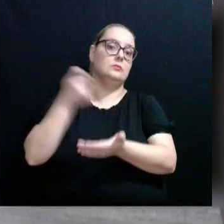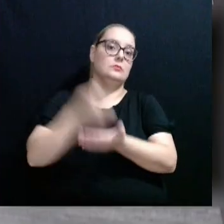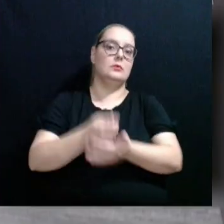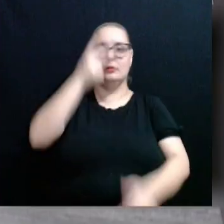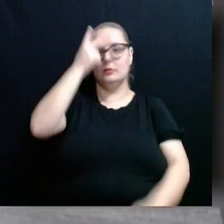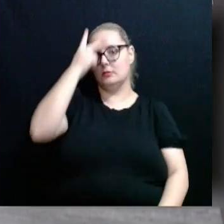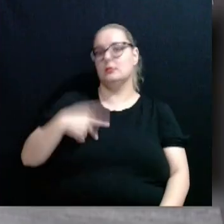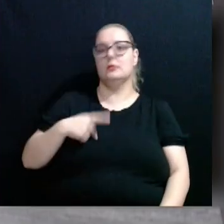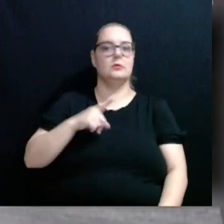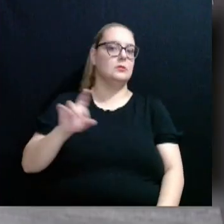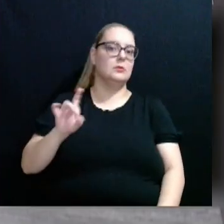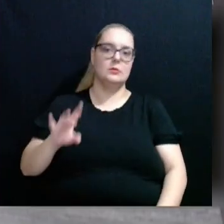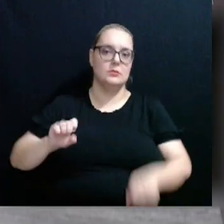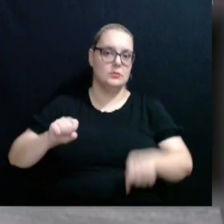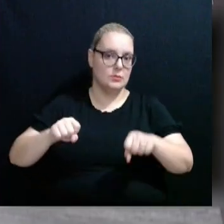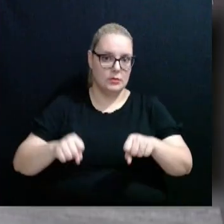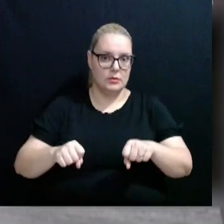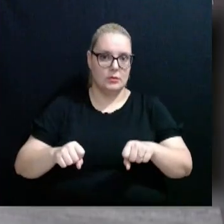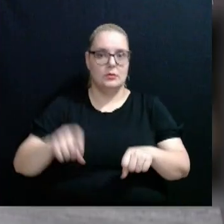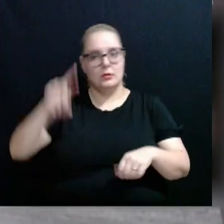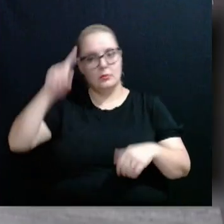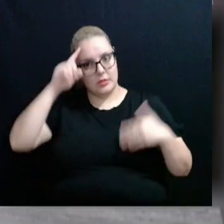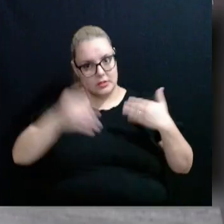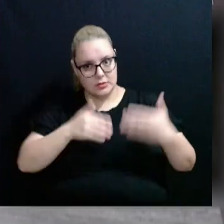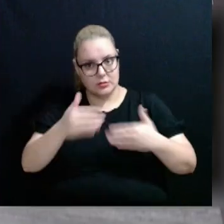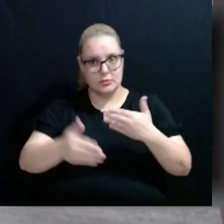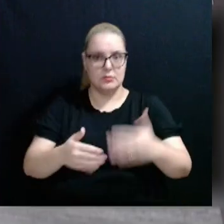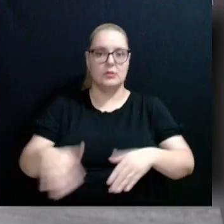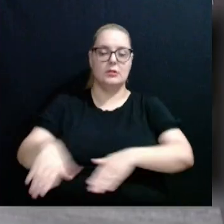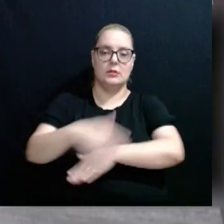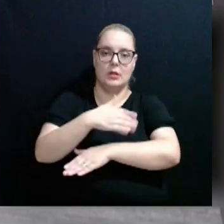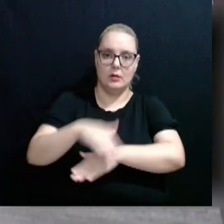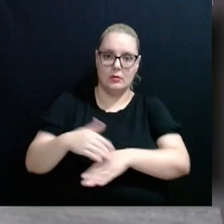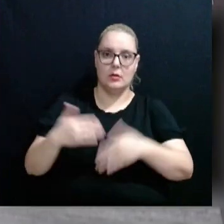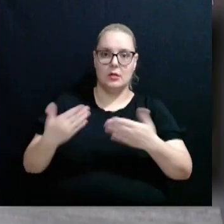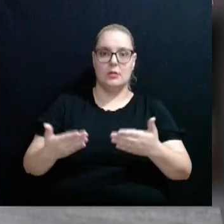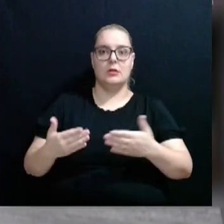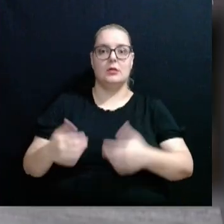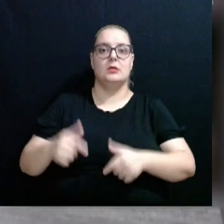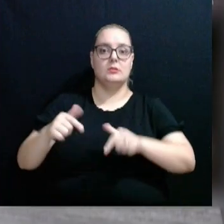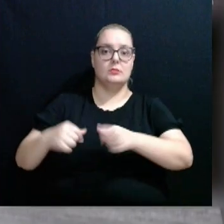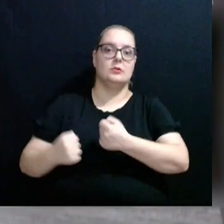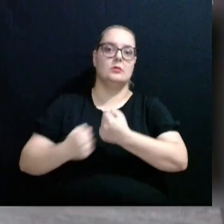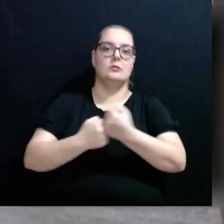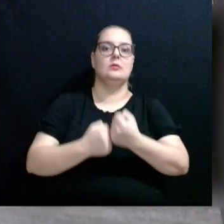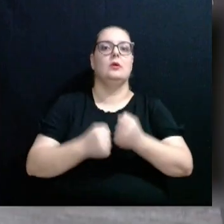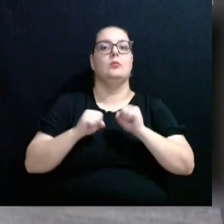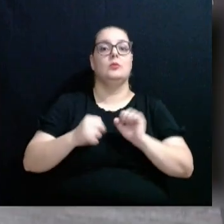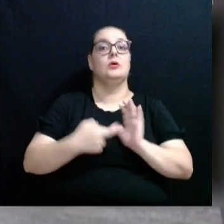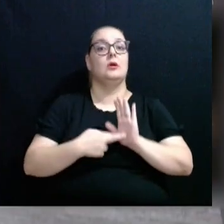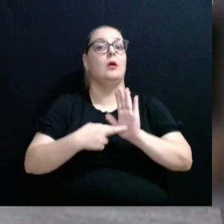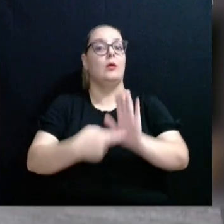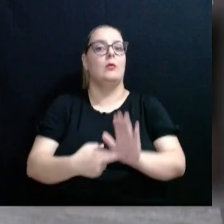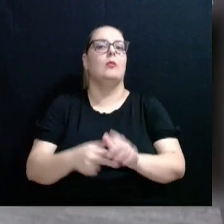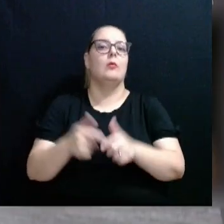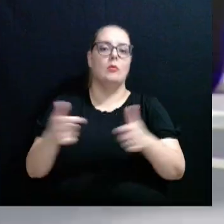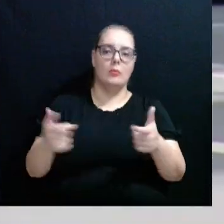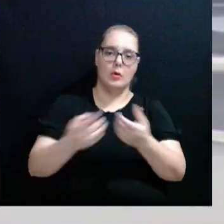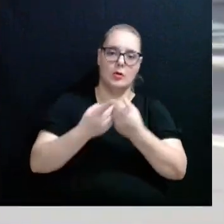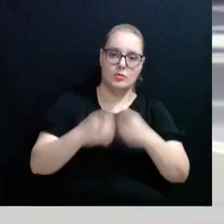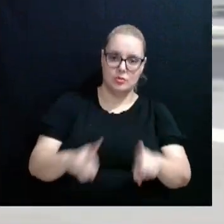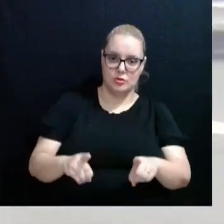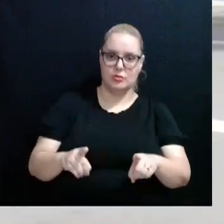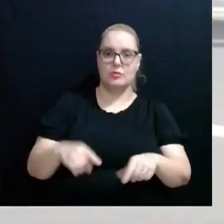moto, mas é do dia a dia na rua. E esse ponto de apoio já poderia representar uma maior dignidade para esses